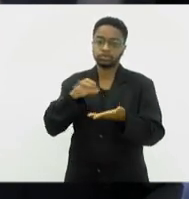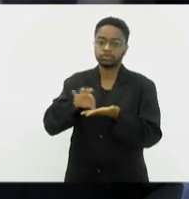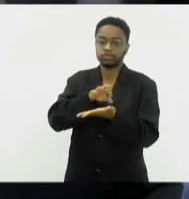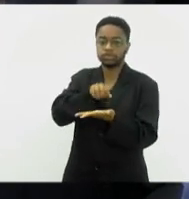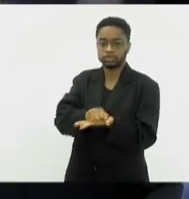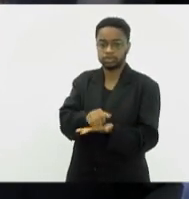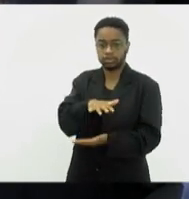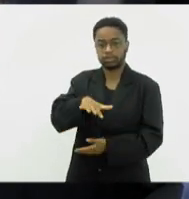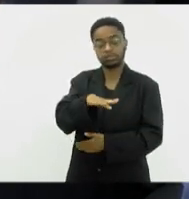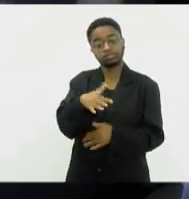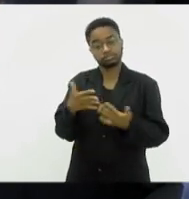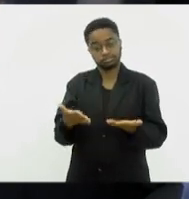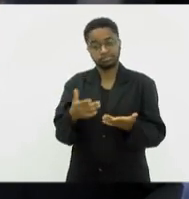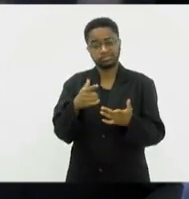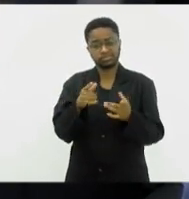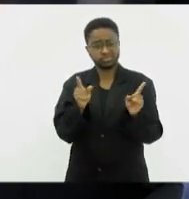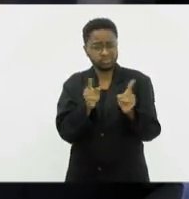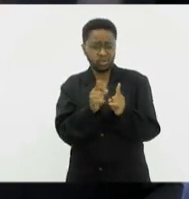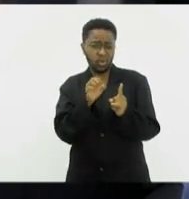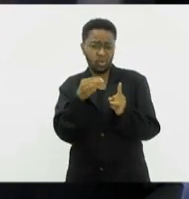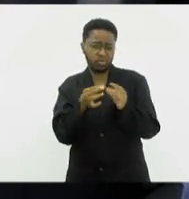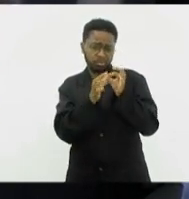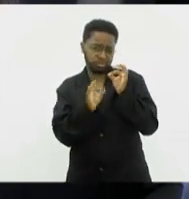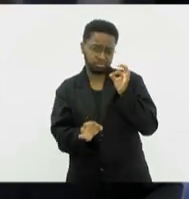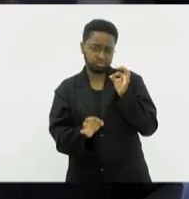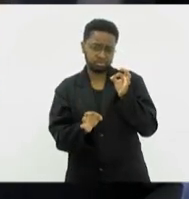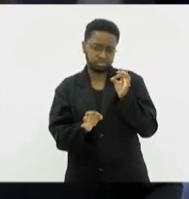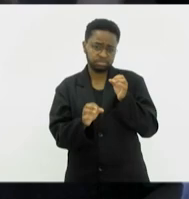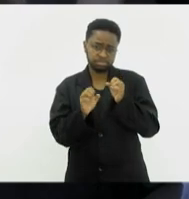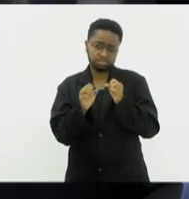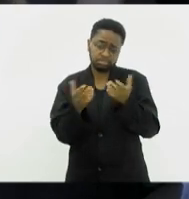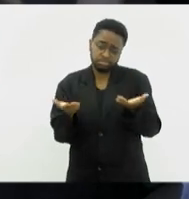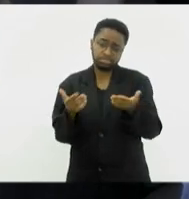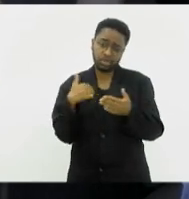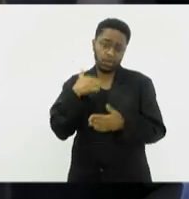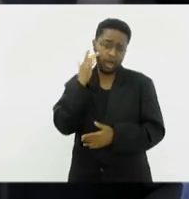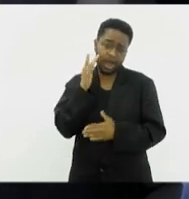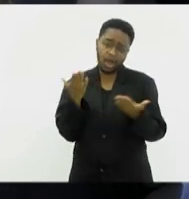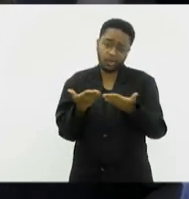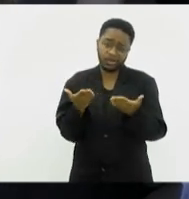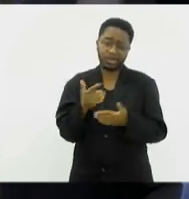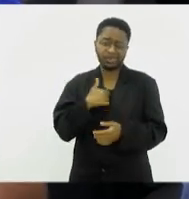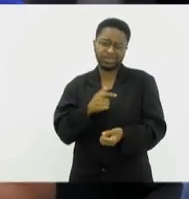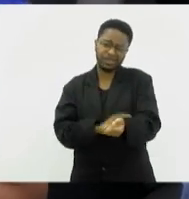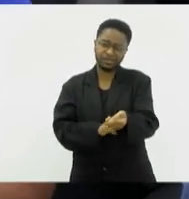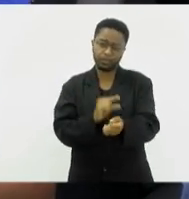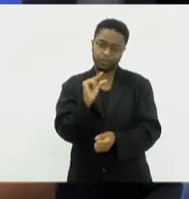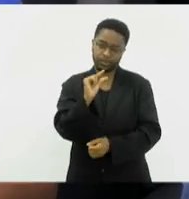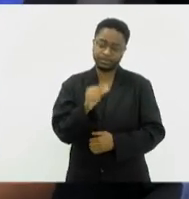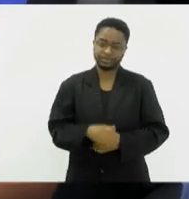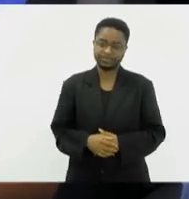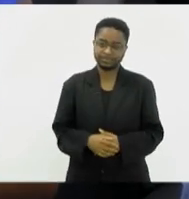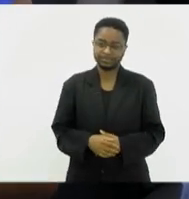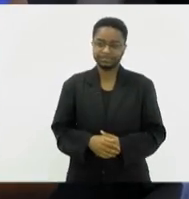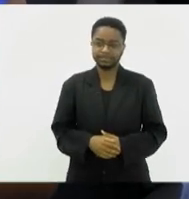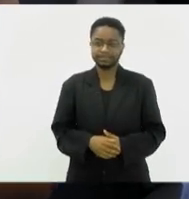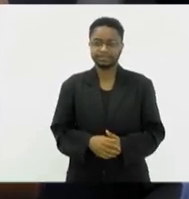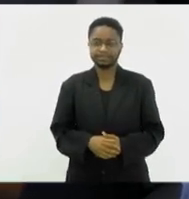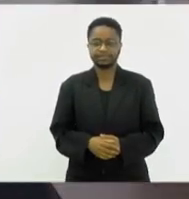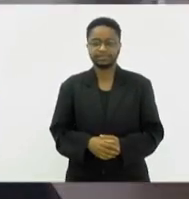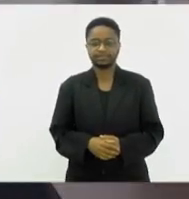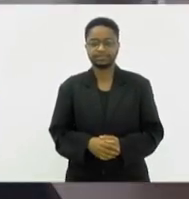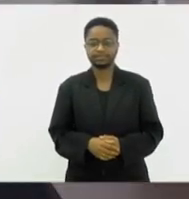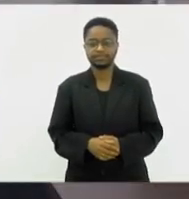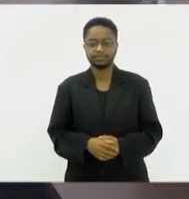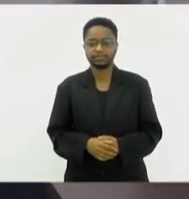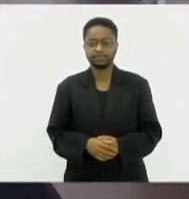que agora de modo breve, fala mais. Fique à vontade. Acho que por enquanto é isso. Desculpa, que estou um pouco nervosa. Não, mas fique tranquila. Fique tranquila.